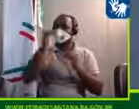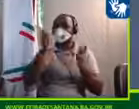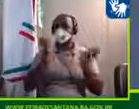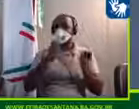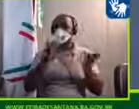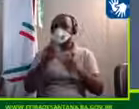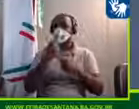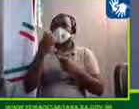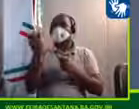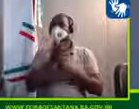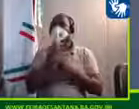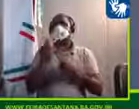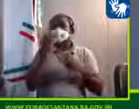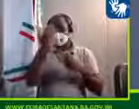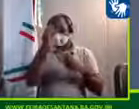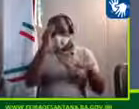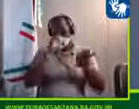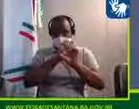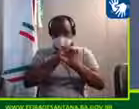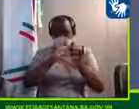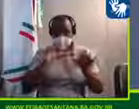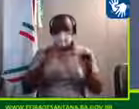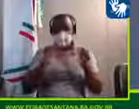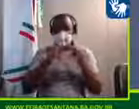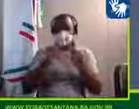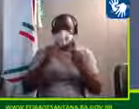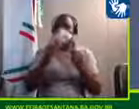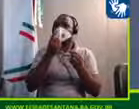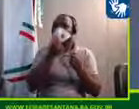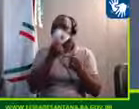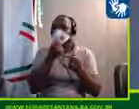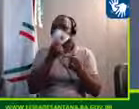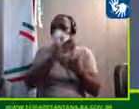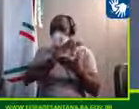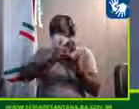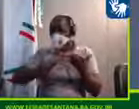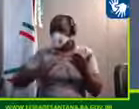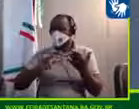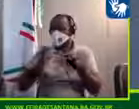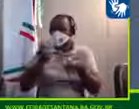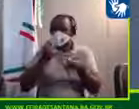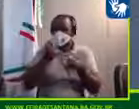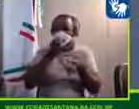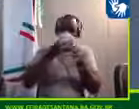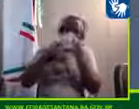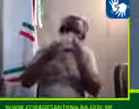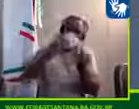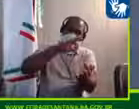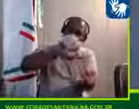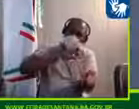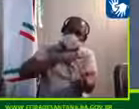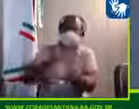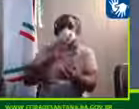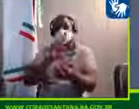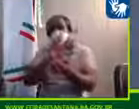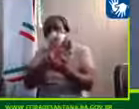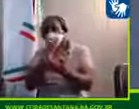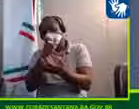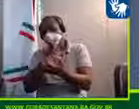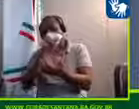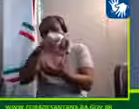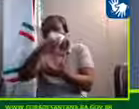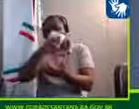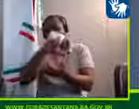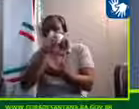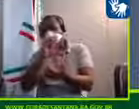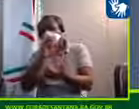fazer de forma bem mais clara a utilização de antibióticos, tipo azitromicina e outros, a utilização de dexametasona, que é